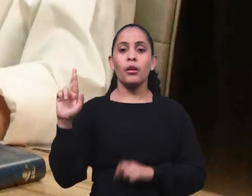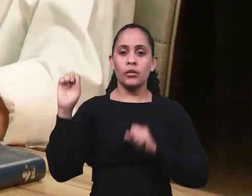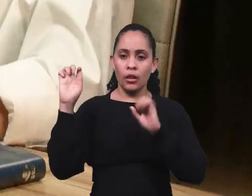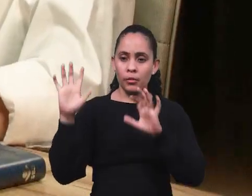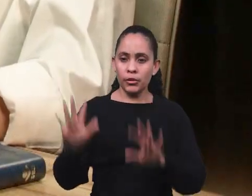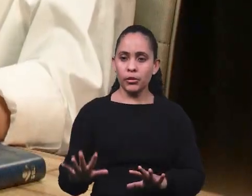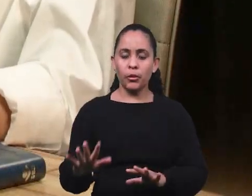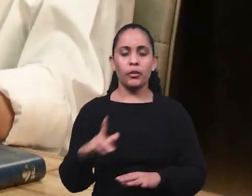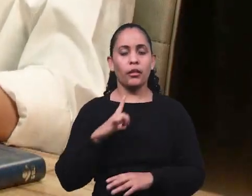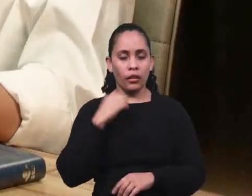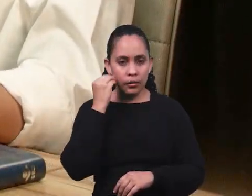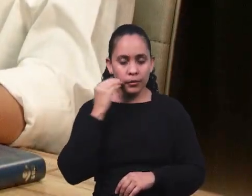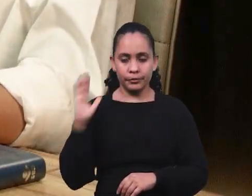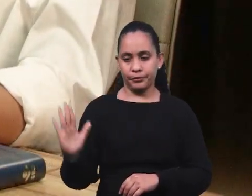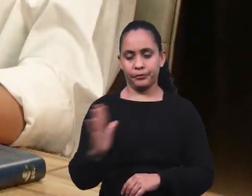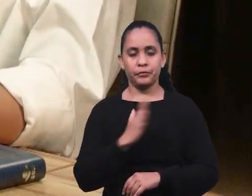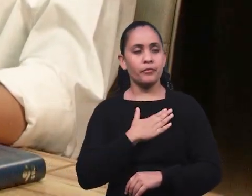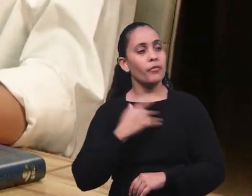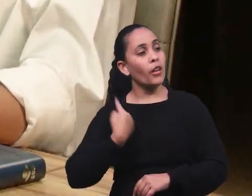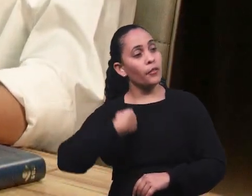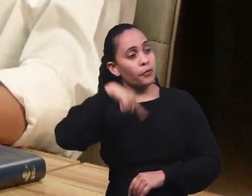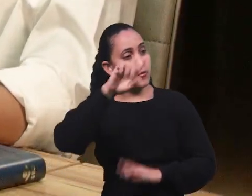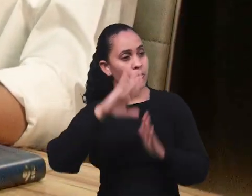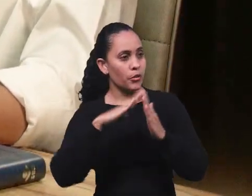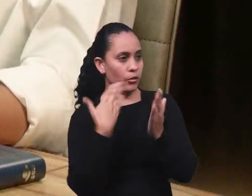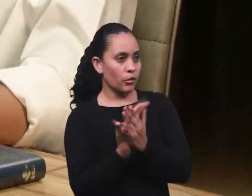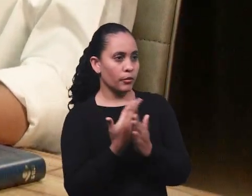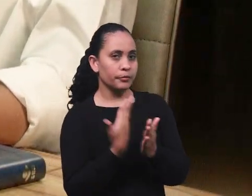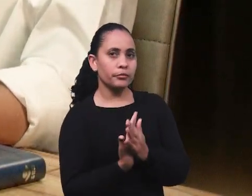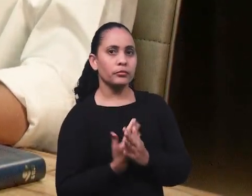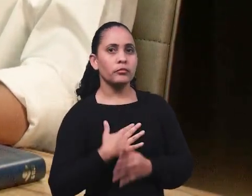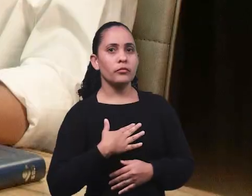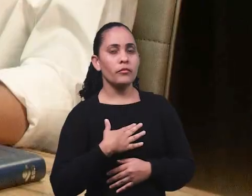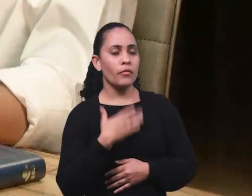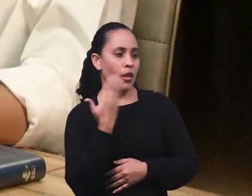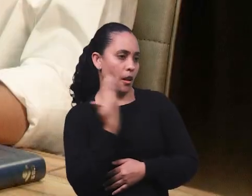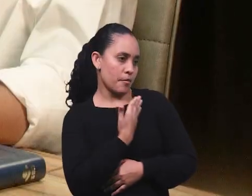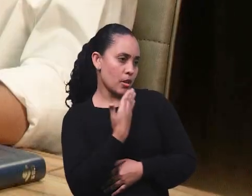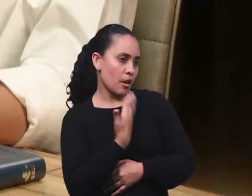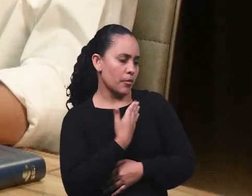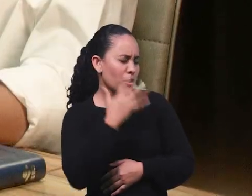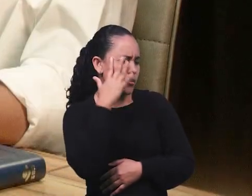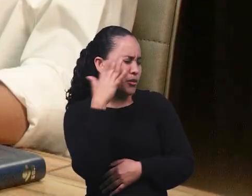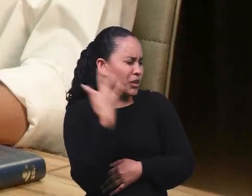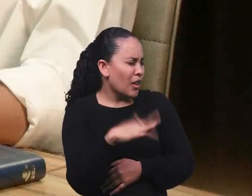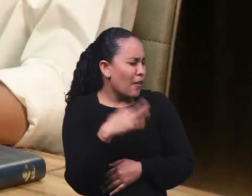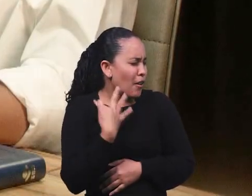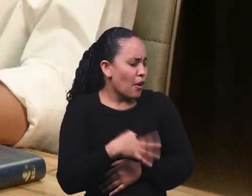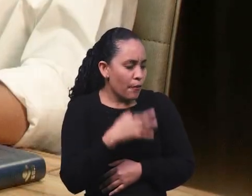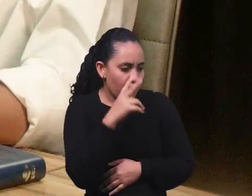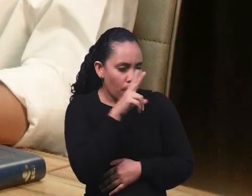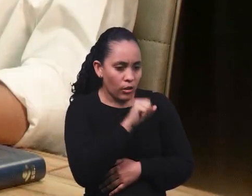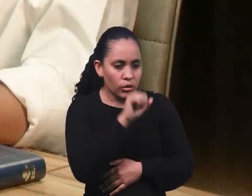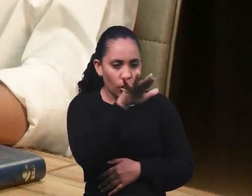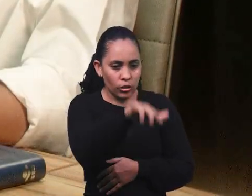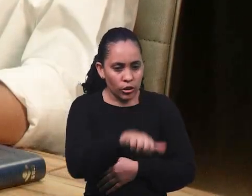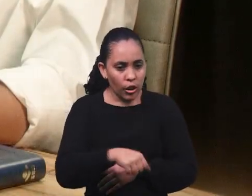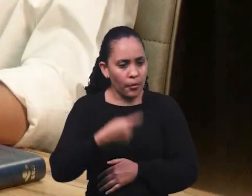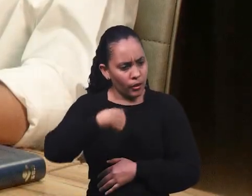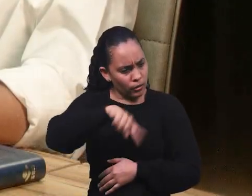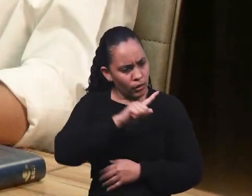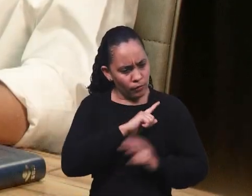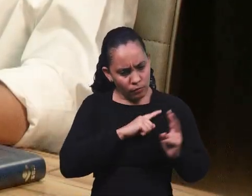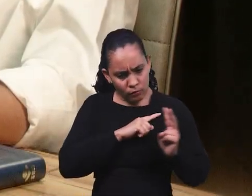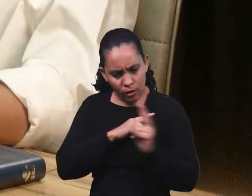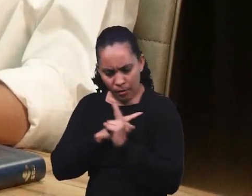eu tenho. Uma vez eu tava na escola e uma colega minha começou a sentir uma dor de cabeça muito forte. E aí eu chamei ela num canto pra gente